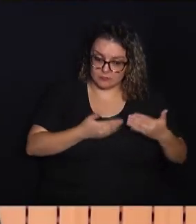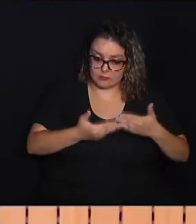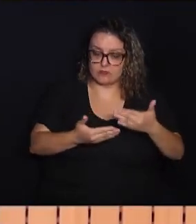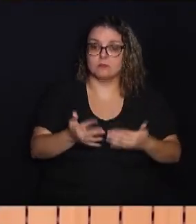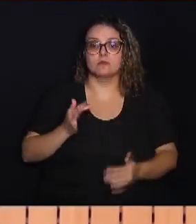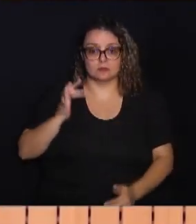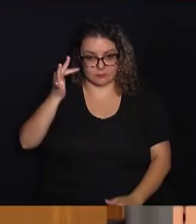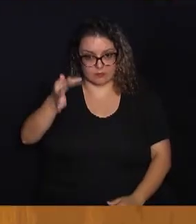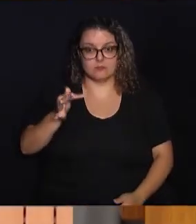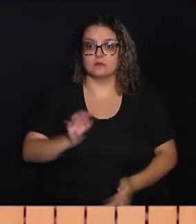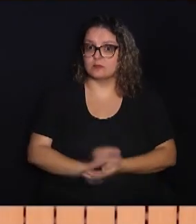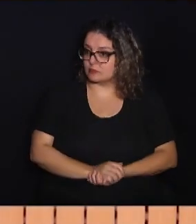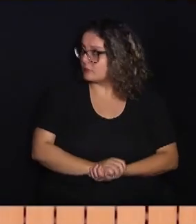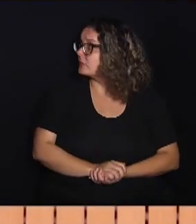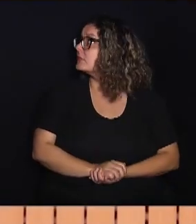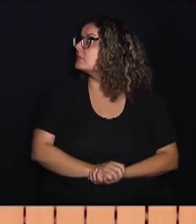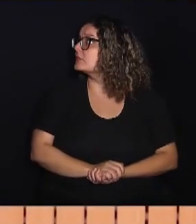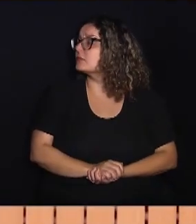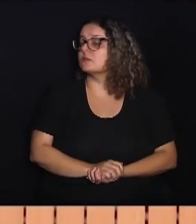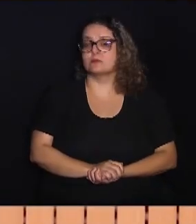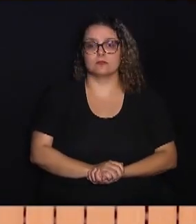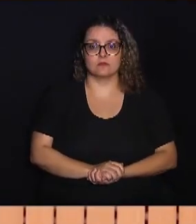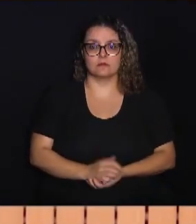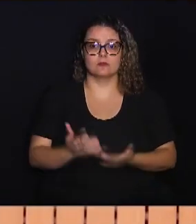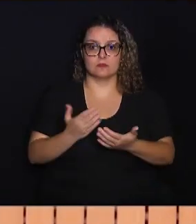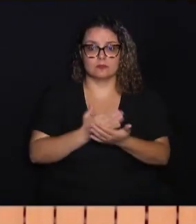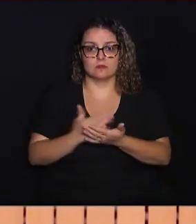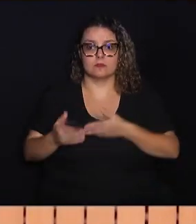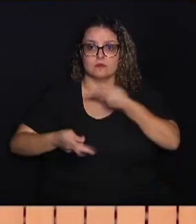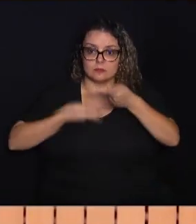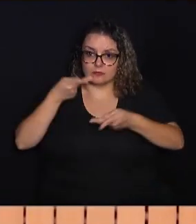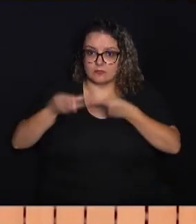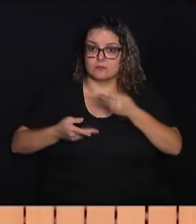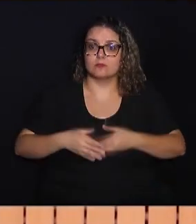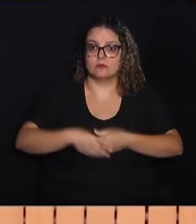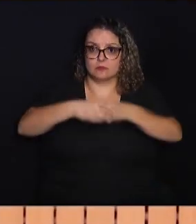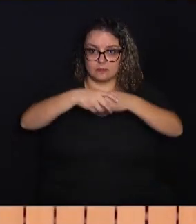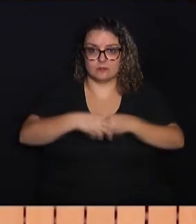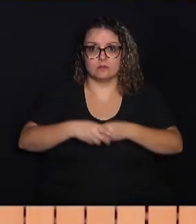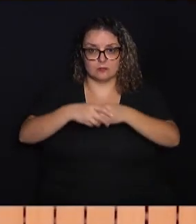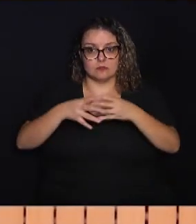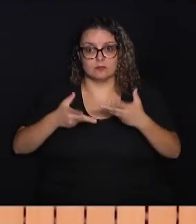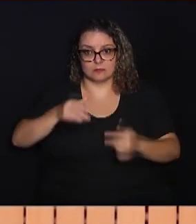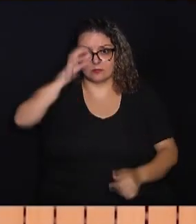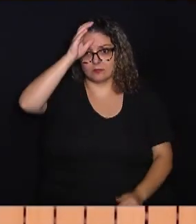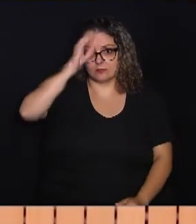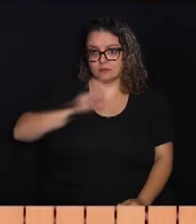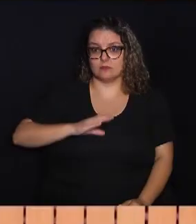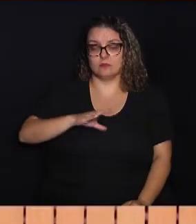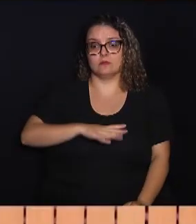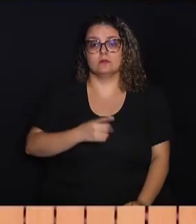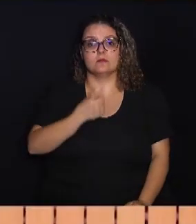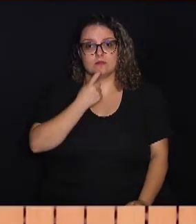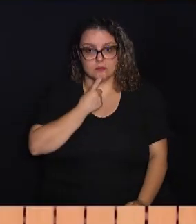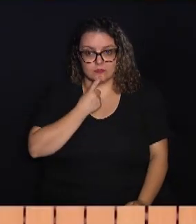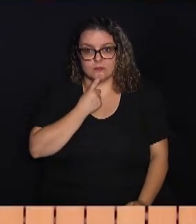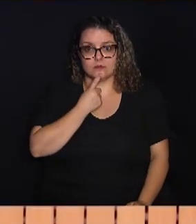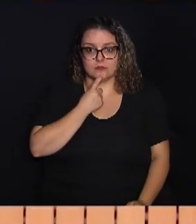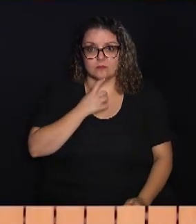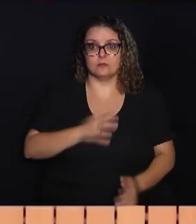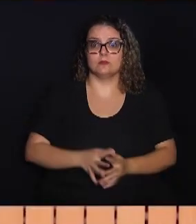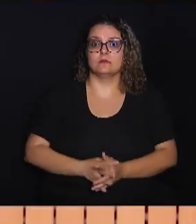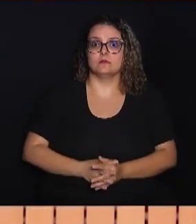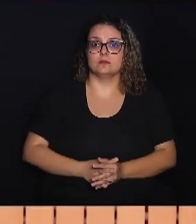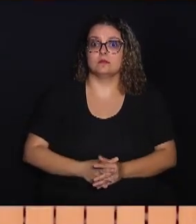o futuro eu quero começar aqui a minha fala cumprimentando todos os cidadãos da cidade de Campinas por